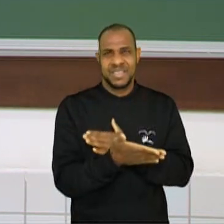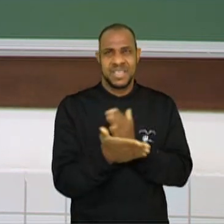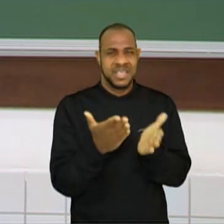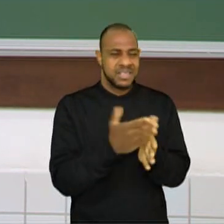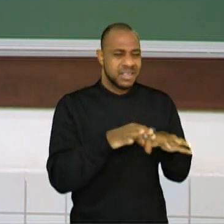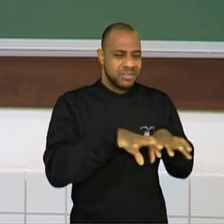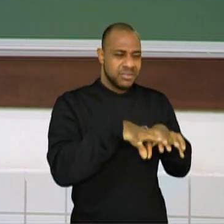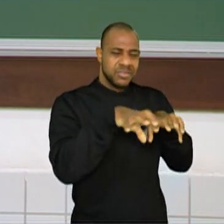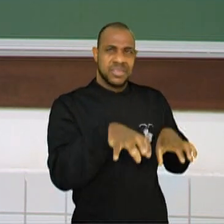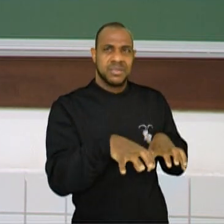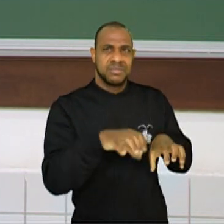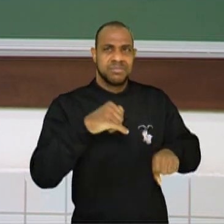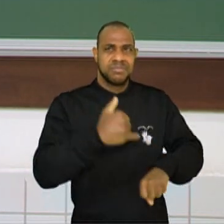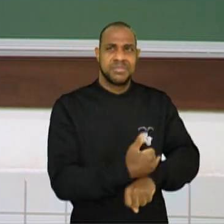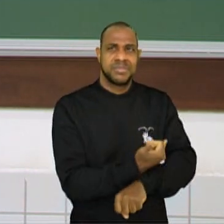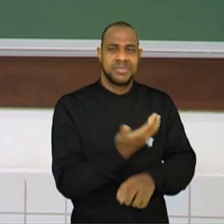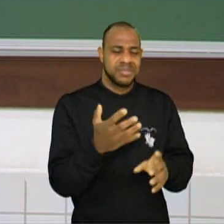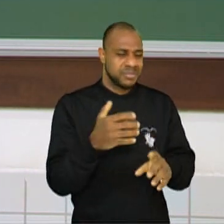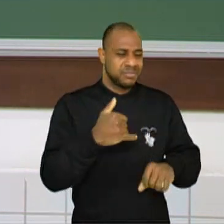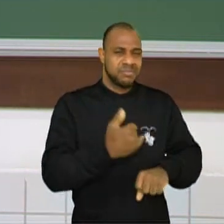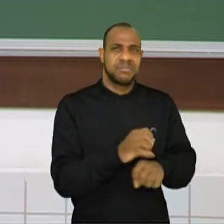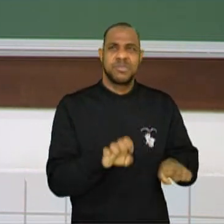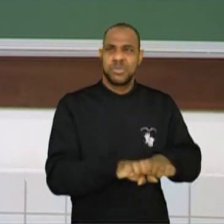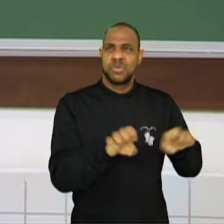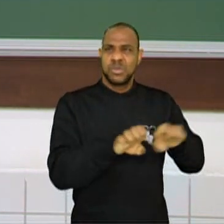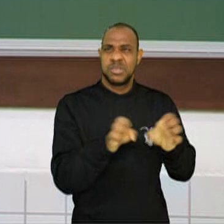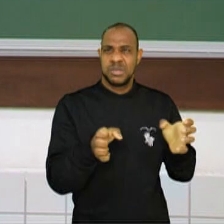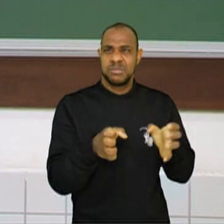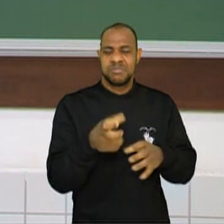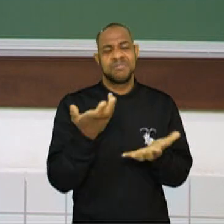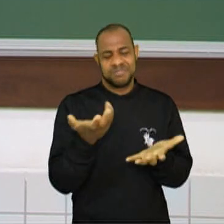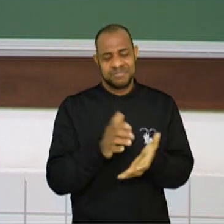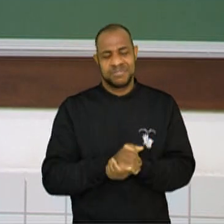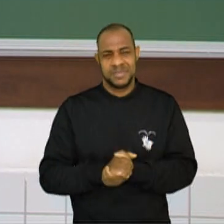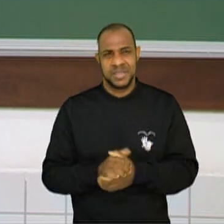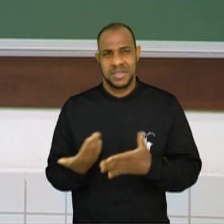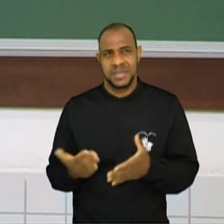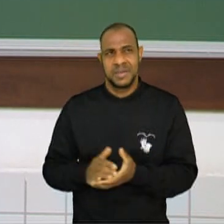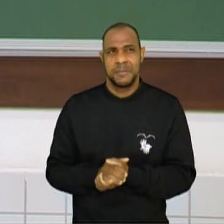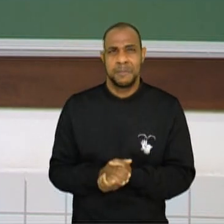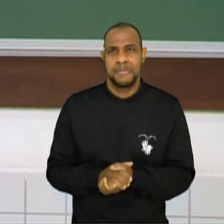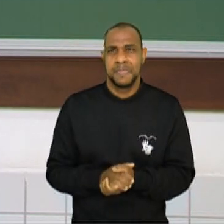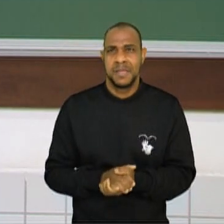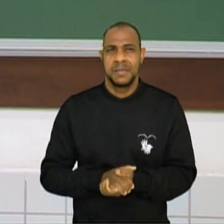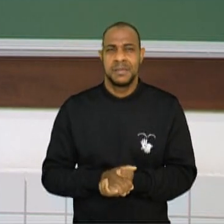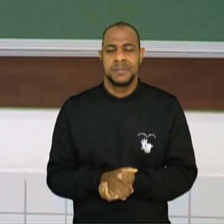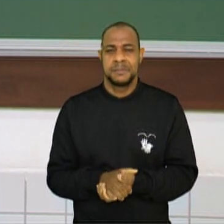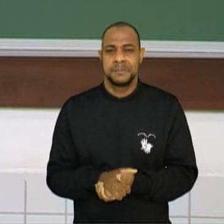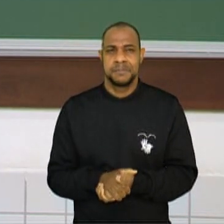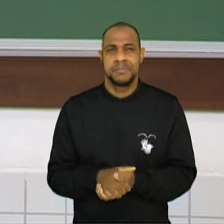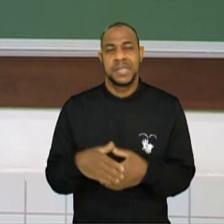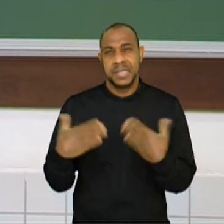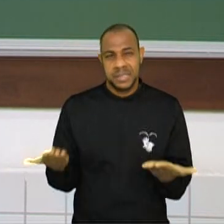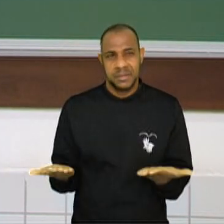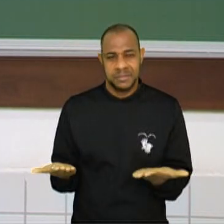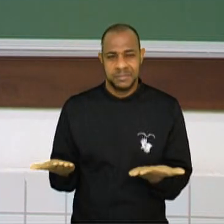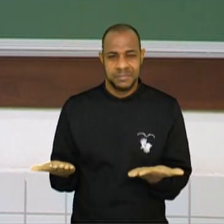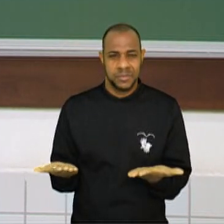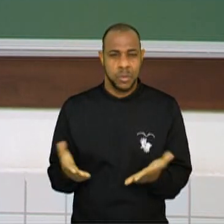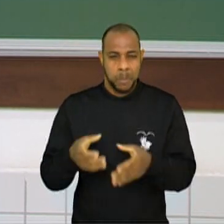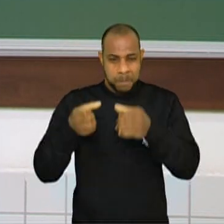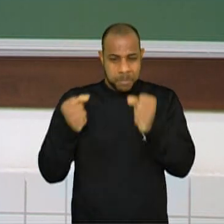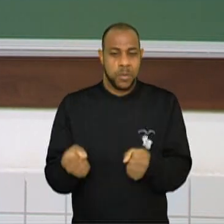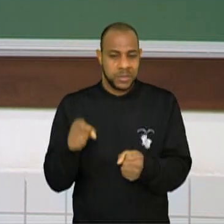da desestruturação social do país, né, que faz com que essa divisão aconteça de maneira tão descarada. O centro do